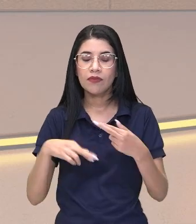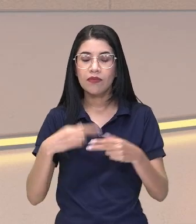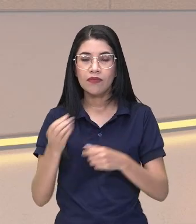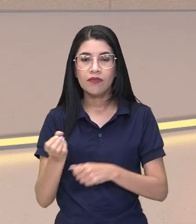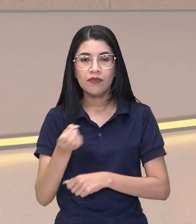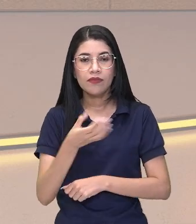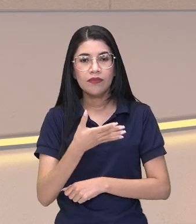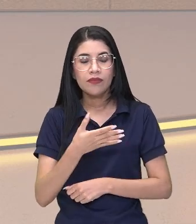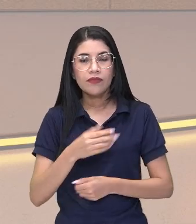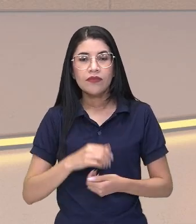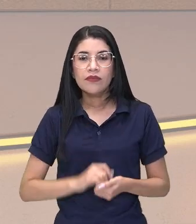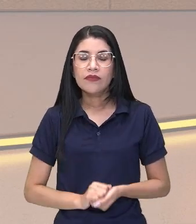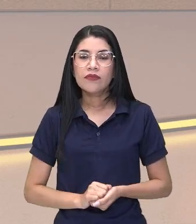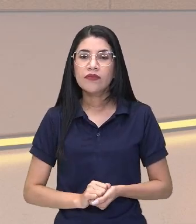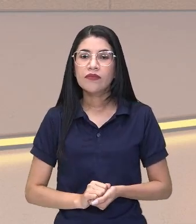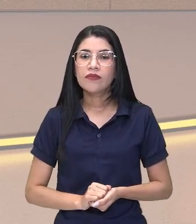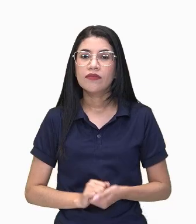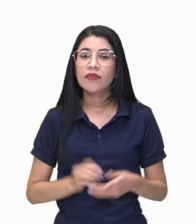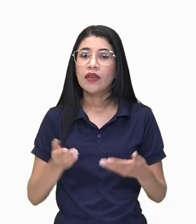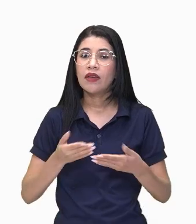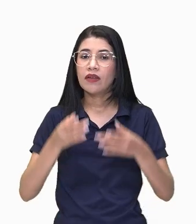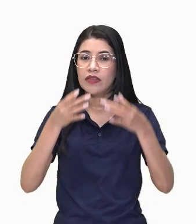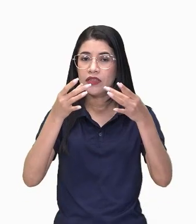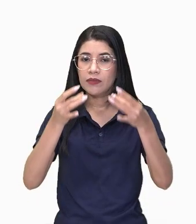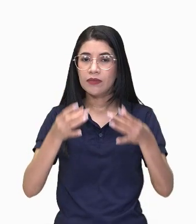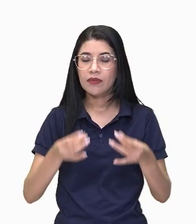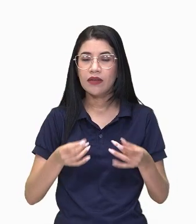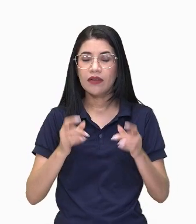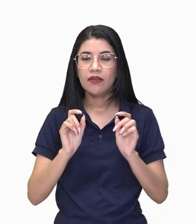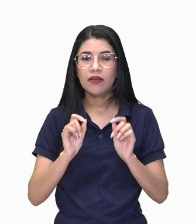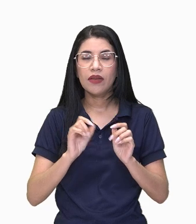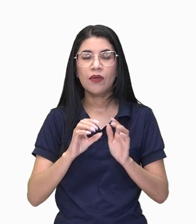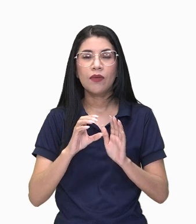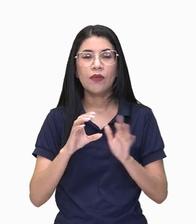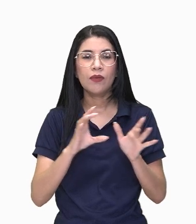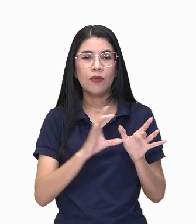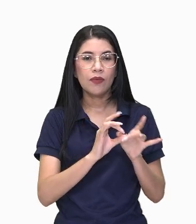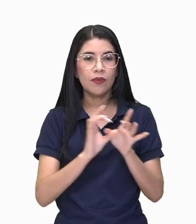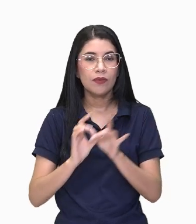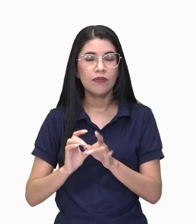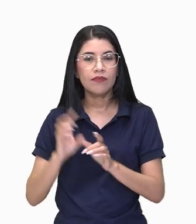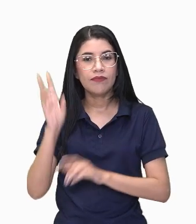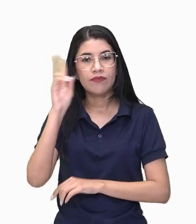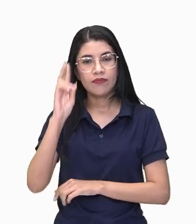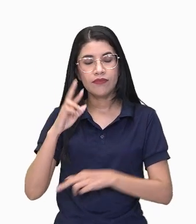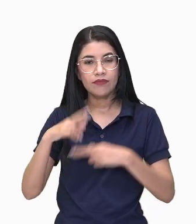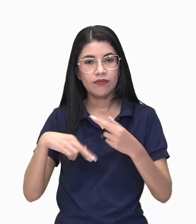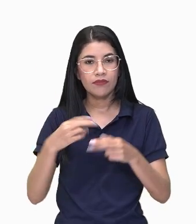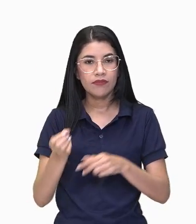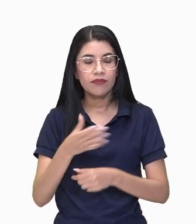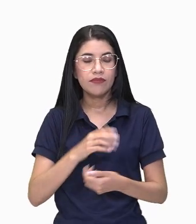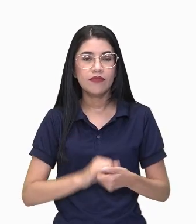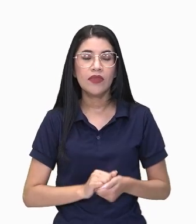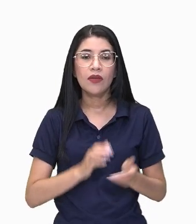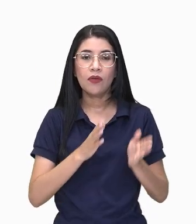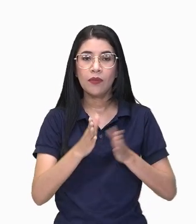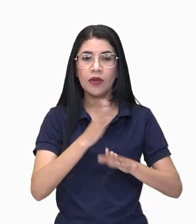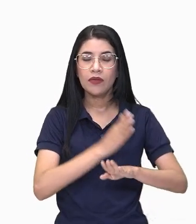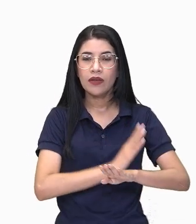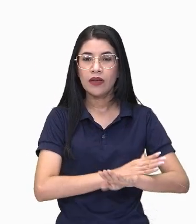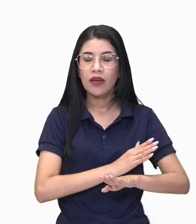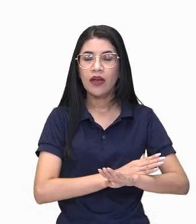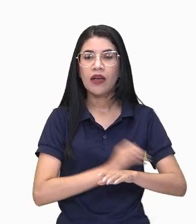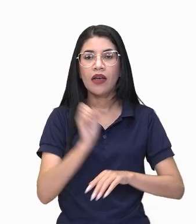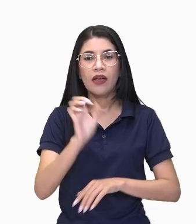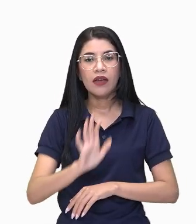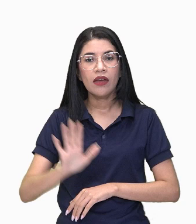Renascimento, ok? Vamos falar um pouco mais, então, sobre esse contexto histórico, então, do Renascimento. Durante a Baixa Idade Média, a